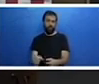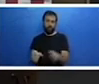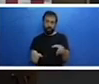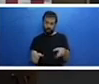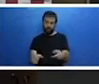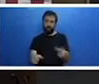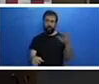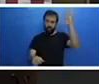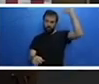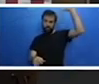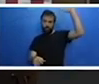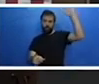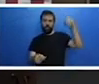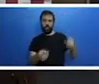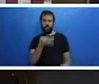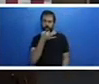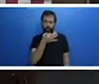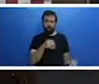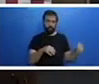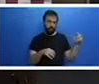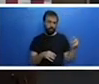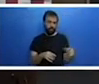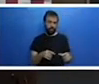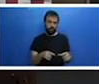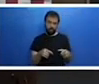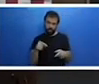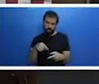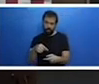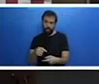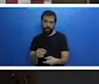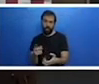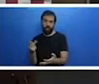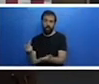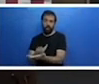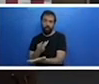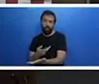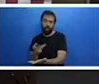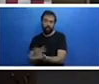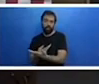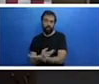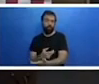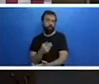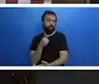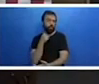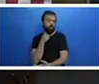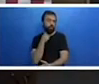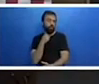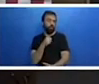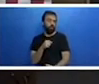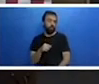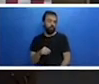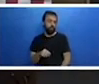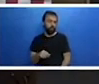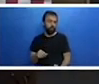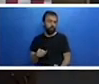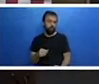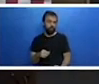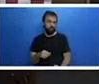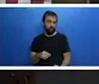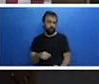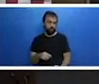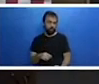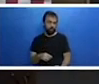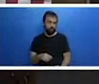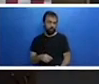o juiz vem, você sinaliza que ela fez uma jogada irregular porque ela tinha que ter te capturado e ela não fez, ela